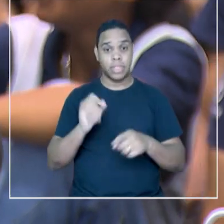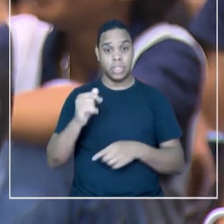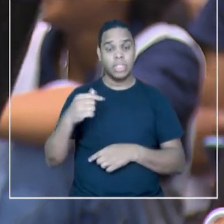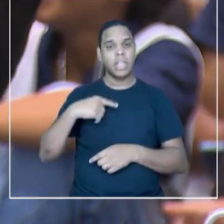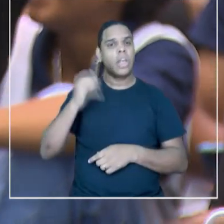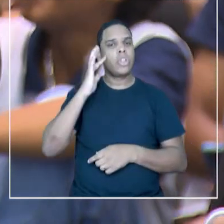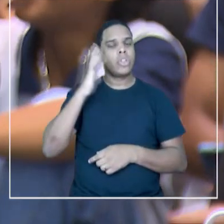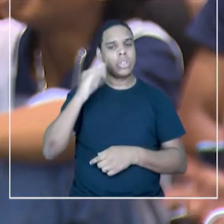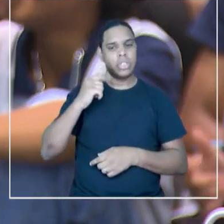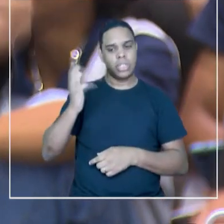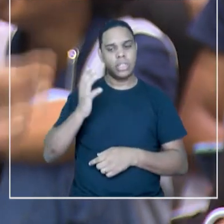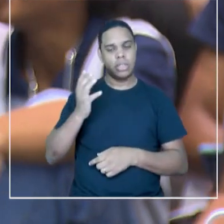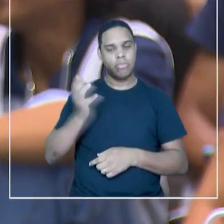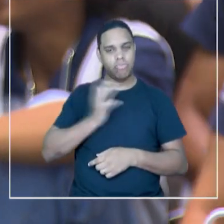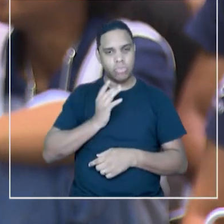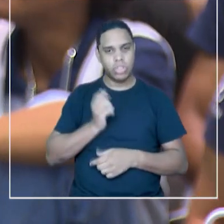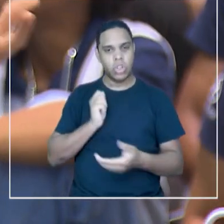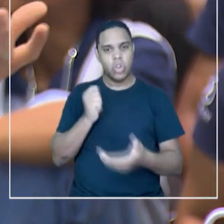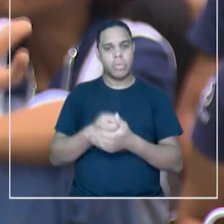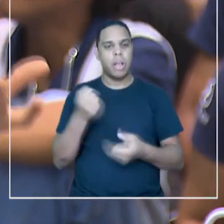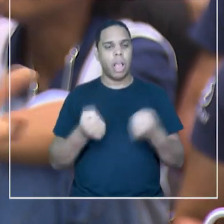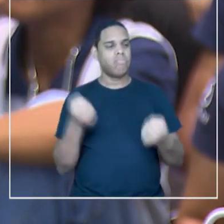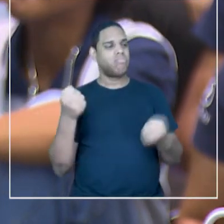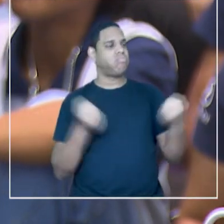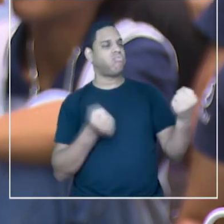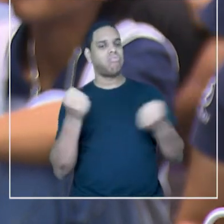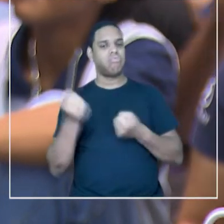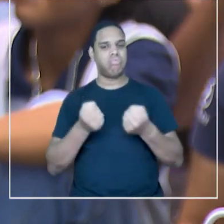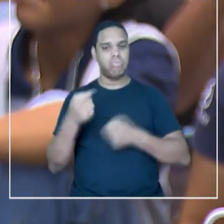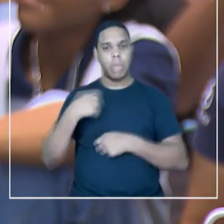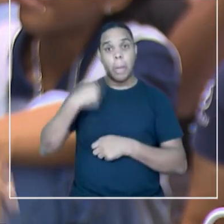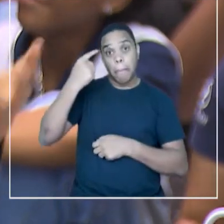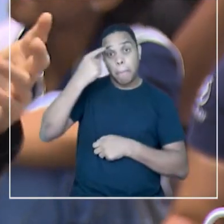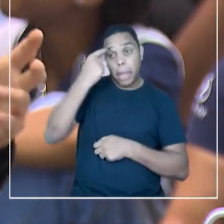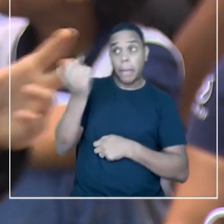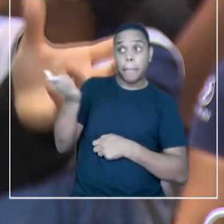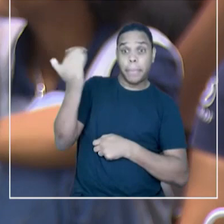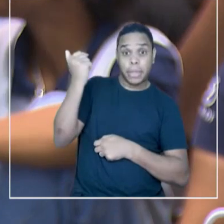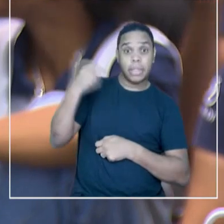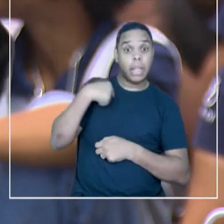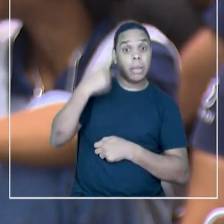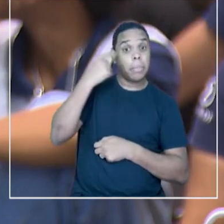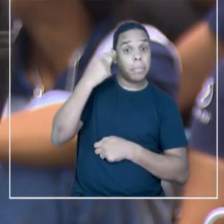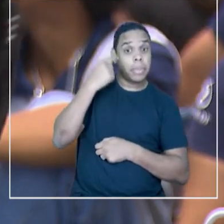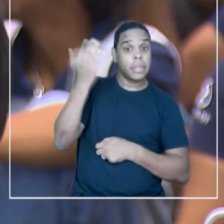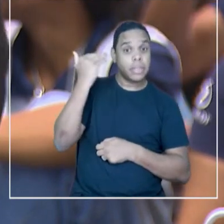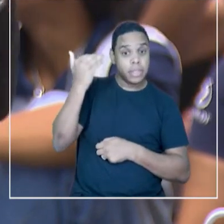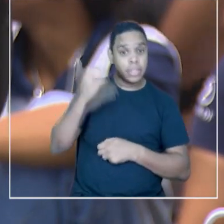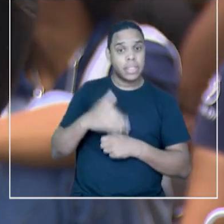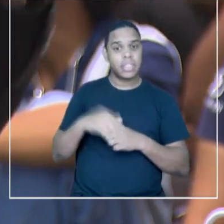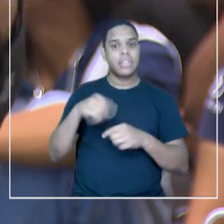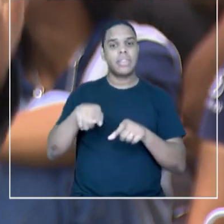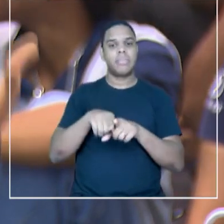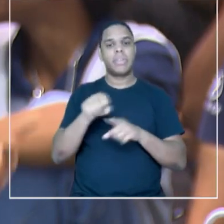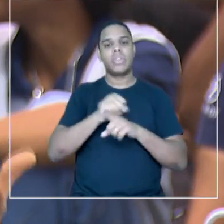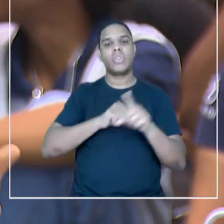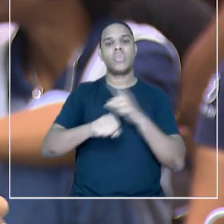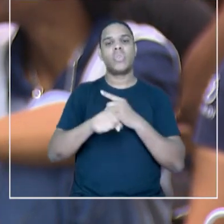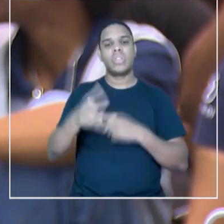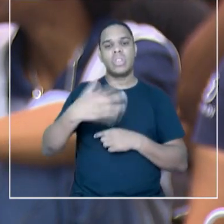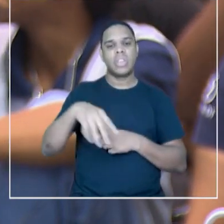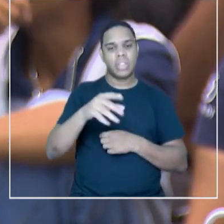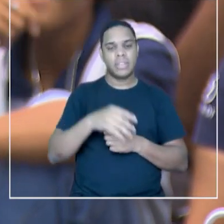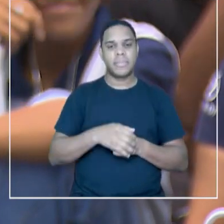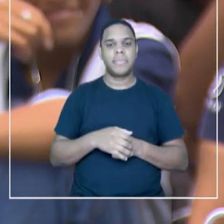comprar um carrão e sair tirando onda e tal. Essa era a visão que eu tinha, né? Muito enraizado também num conceito social, assim, né? Induzido a